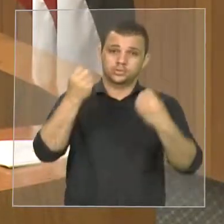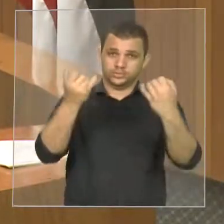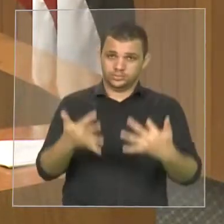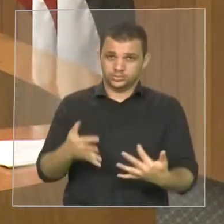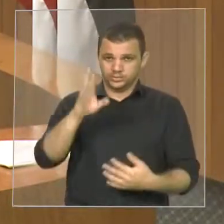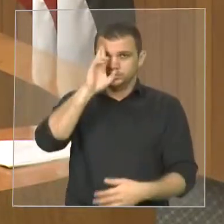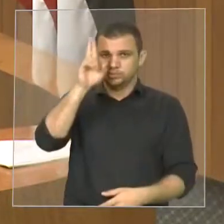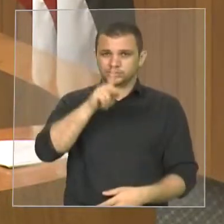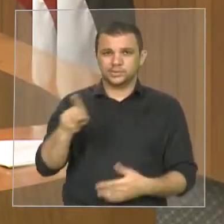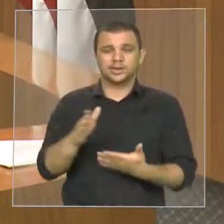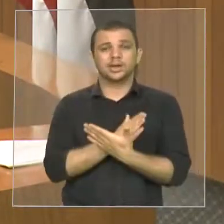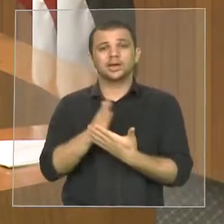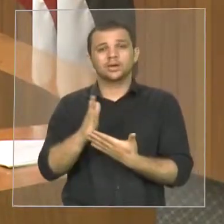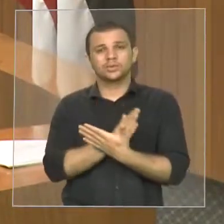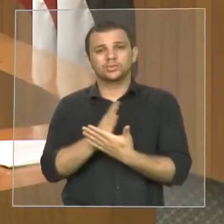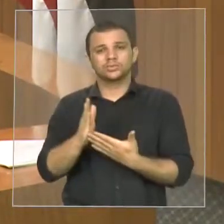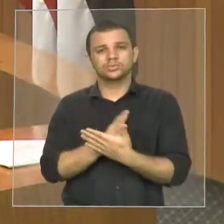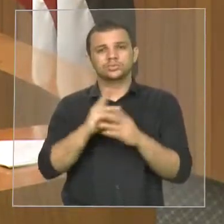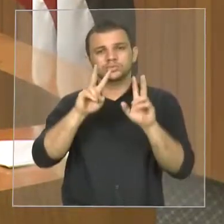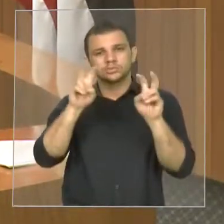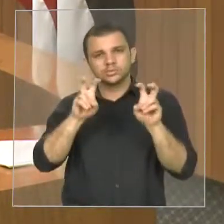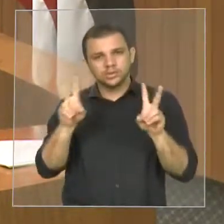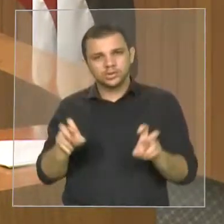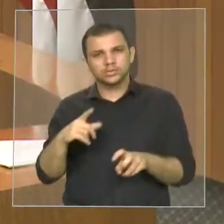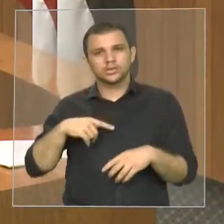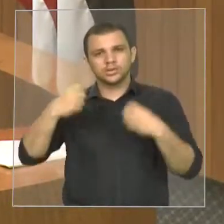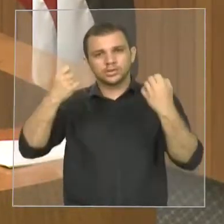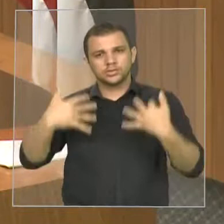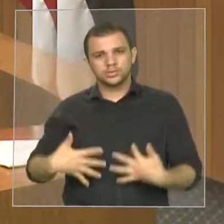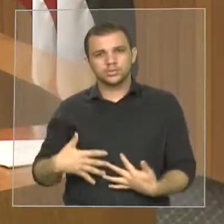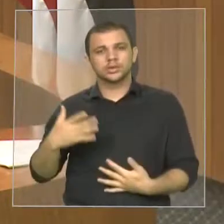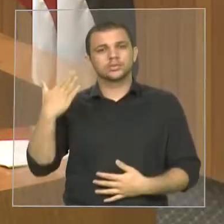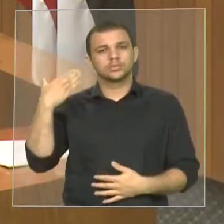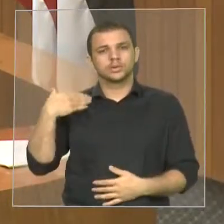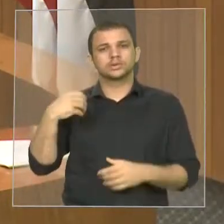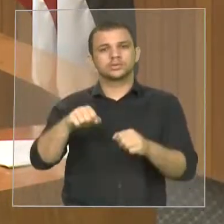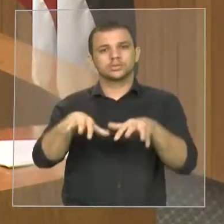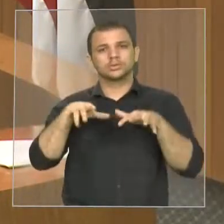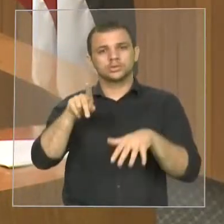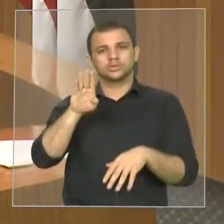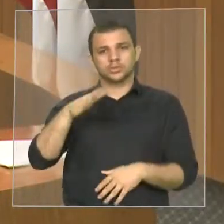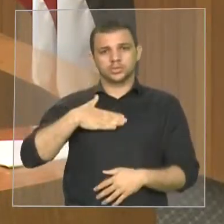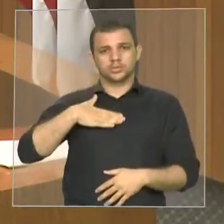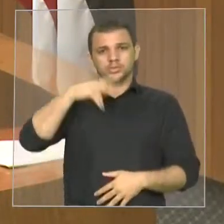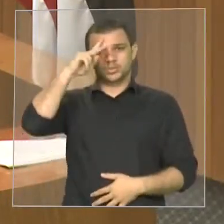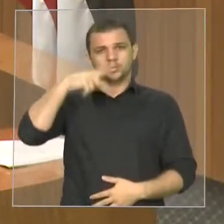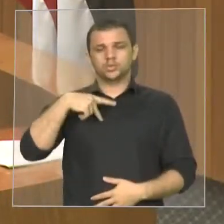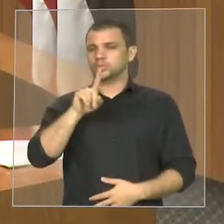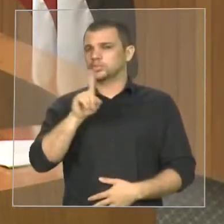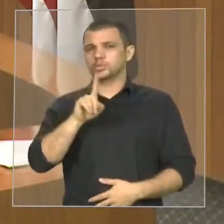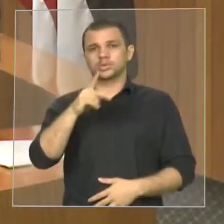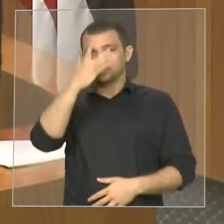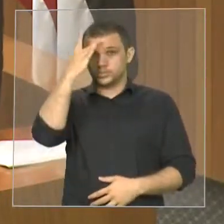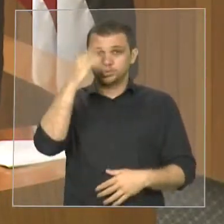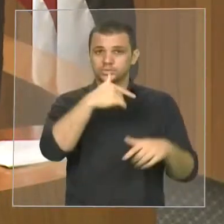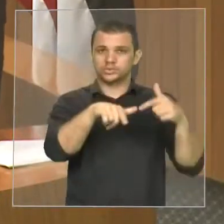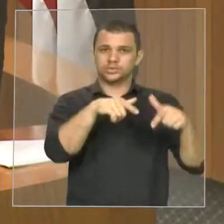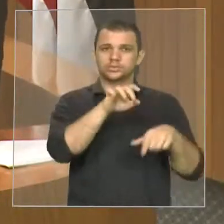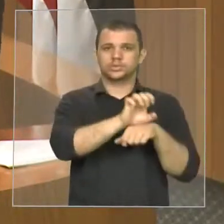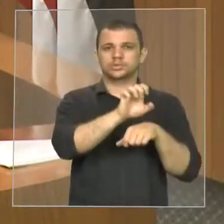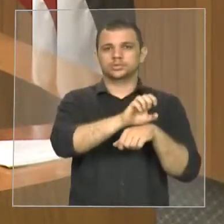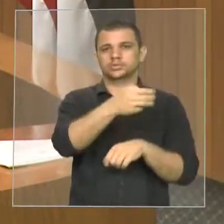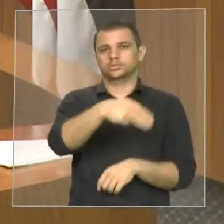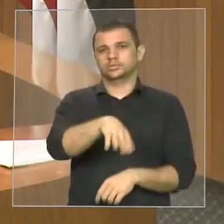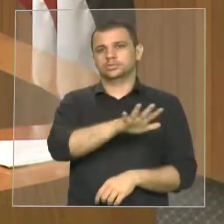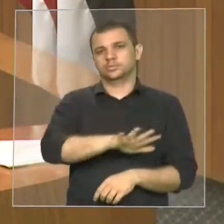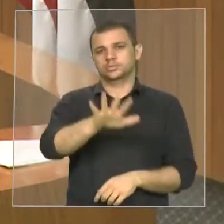dos pontos que foram levantados nas audiências públicas, não por mim, mas pelos servidores do Estado do Maranhão, e que sequer dá